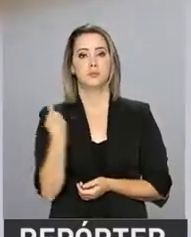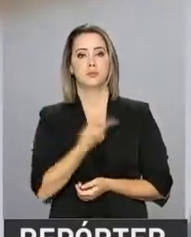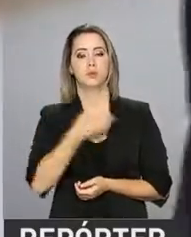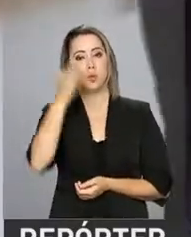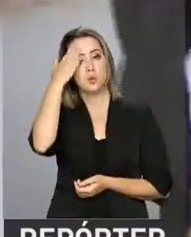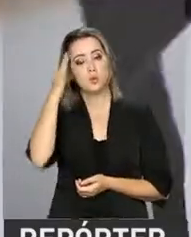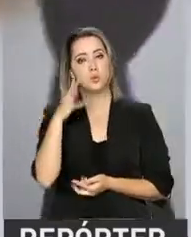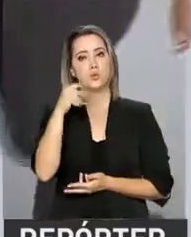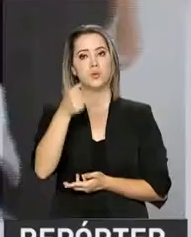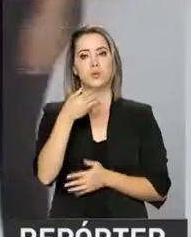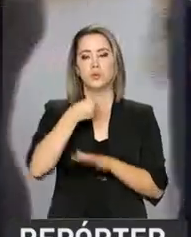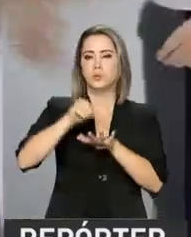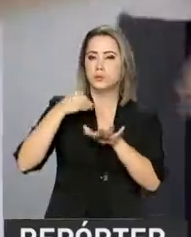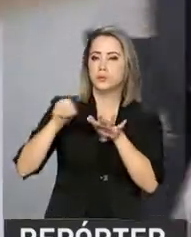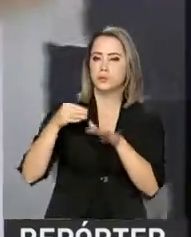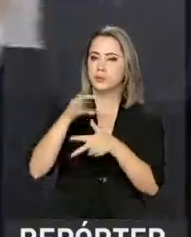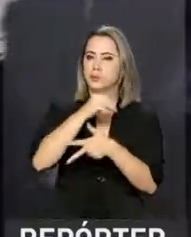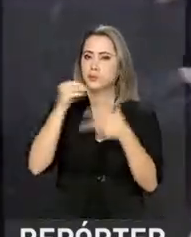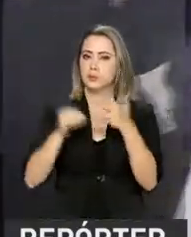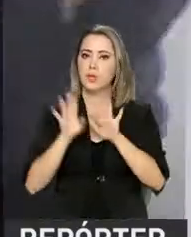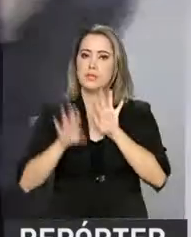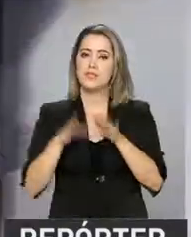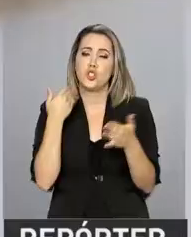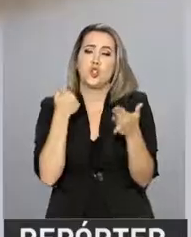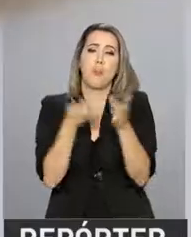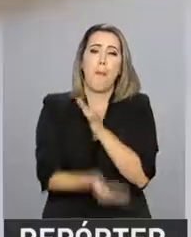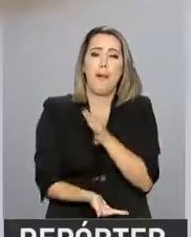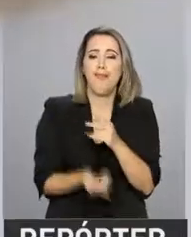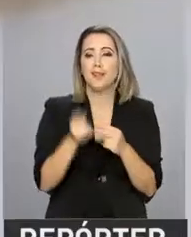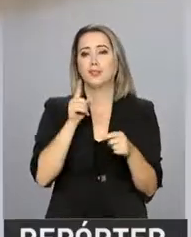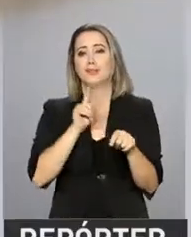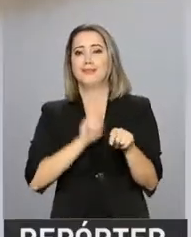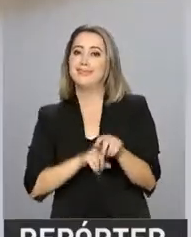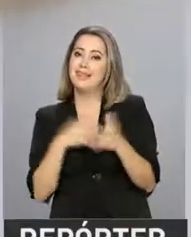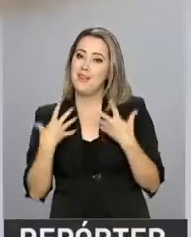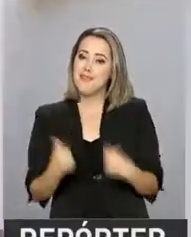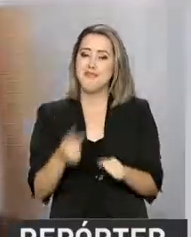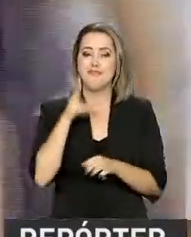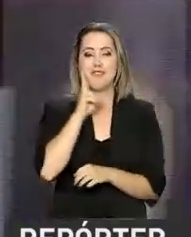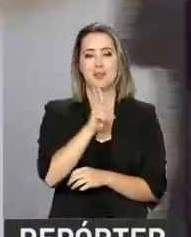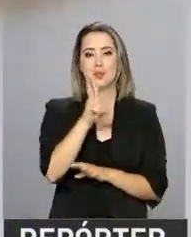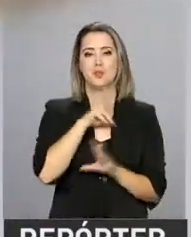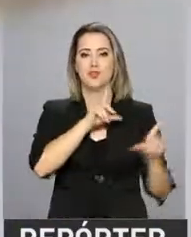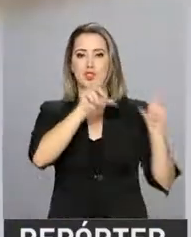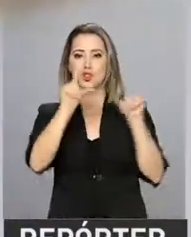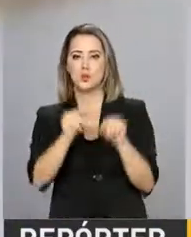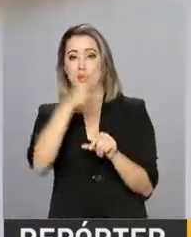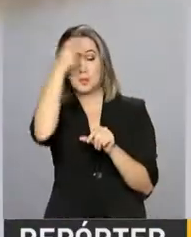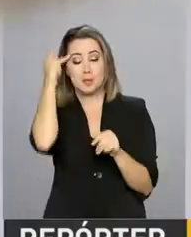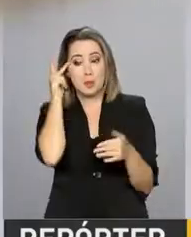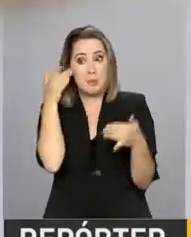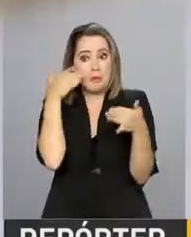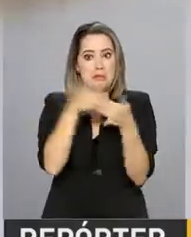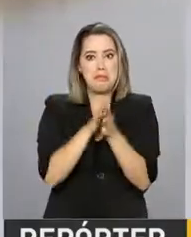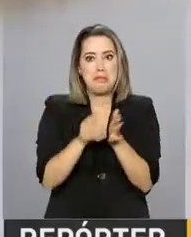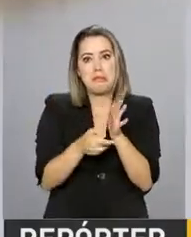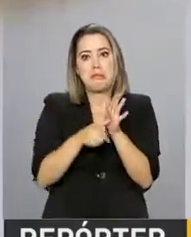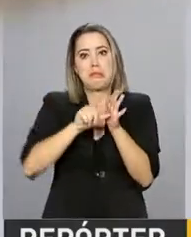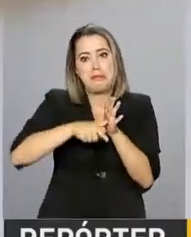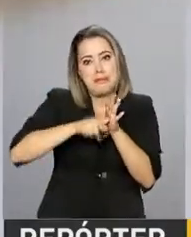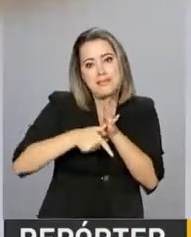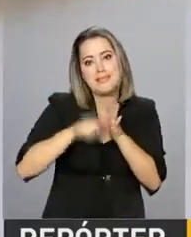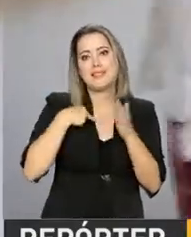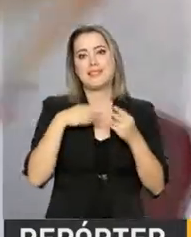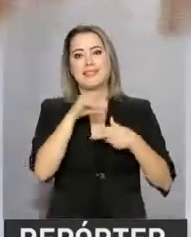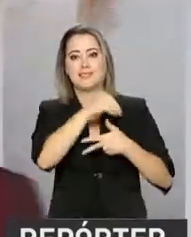Enem. Muitas vezes a gente se perde um pouco nisso também. Vamos ver se isso ajuda a diminuir aquelas pessoas atrasadas para o Enem, né, que sempre é um